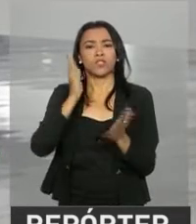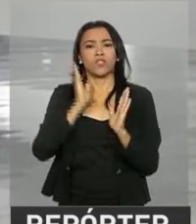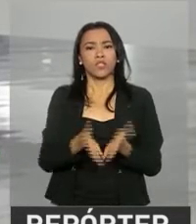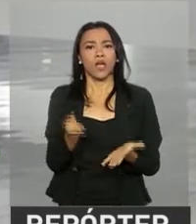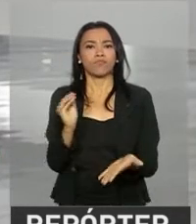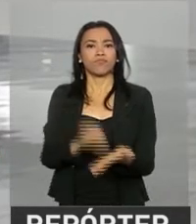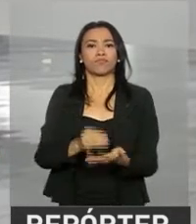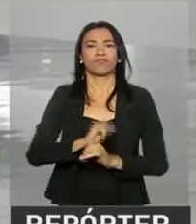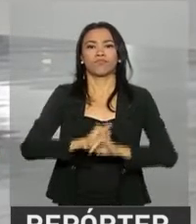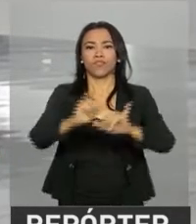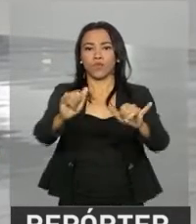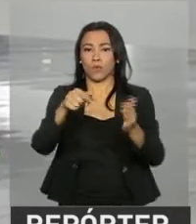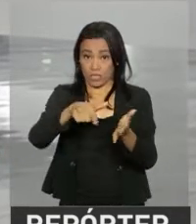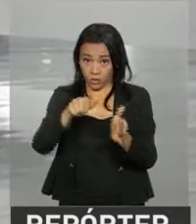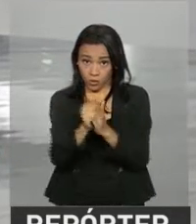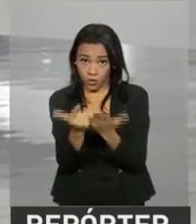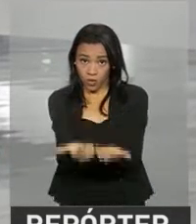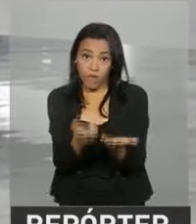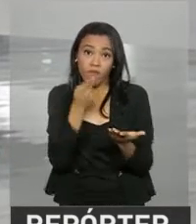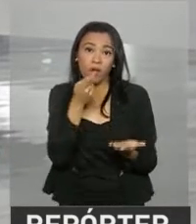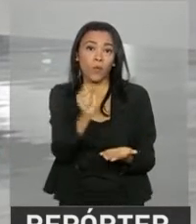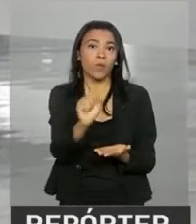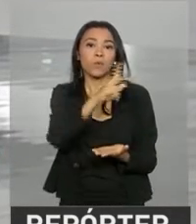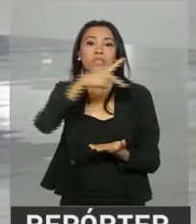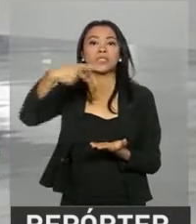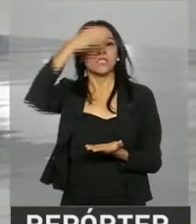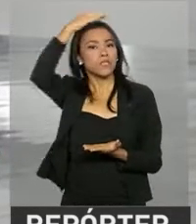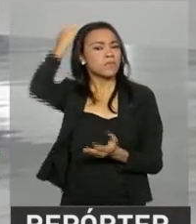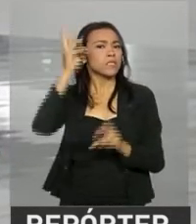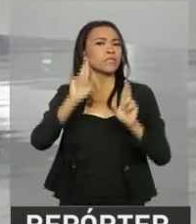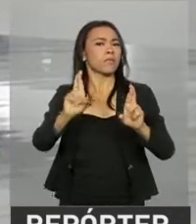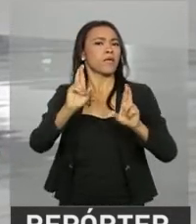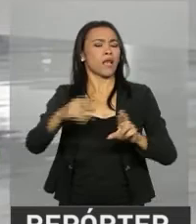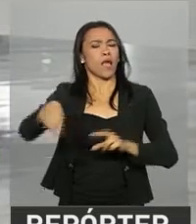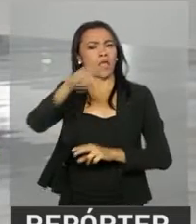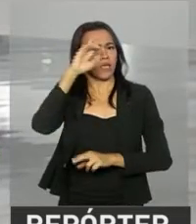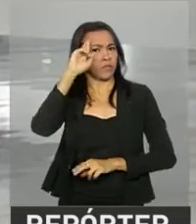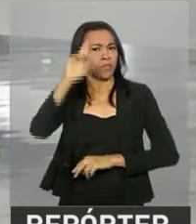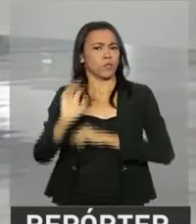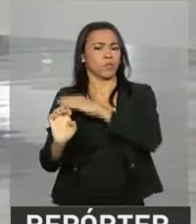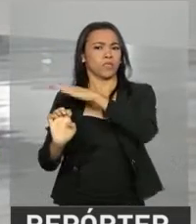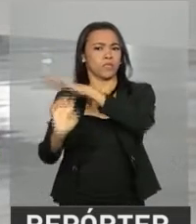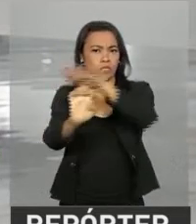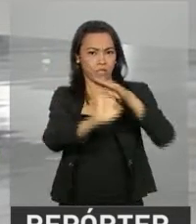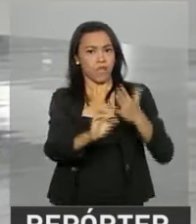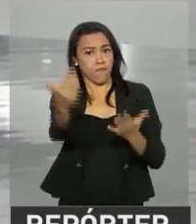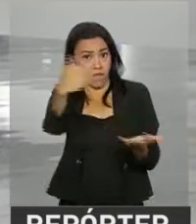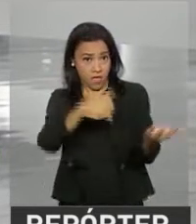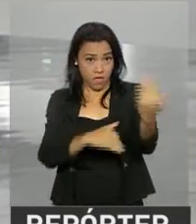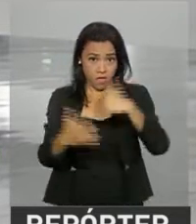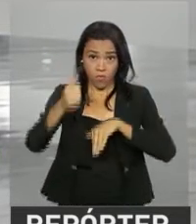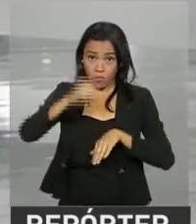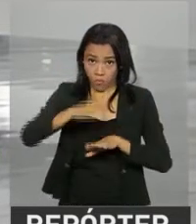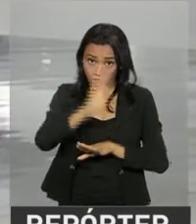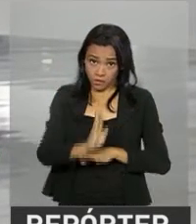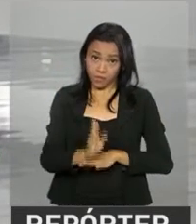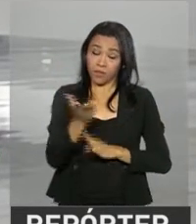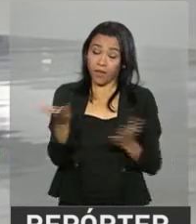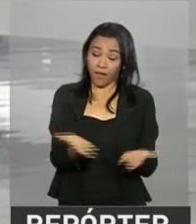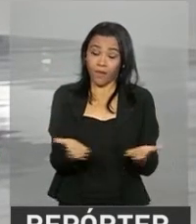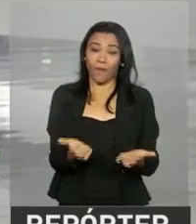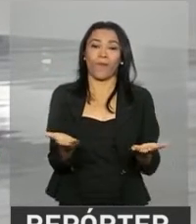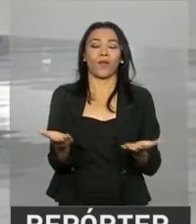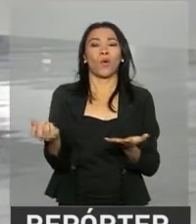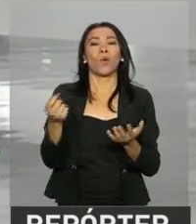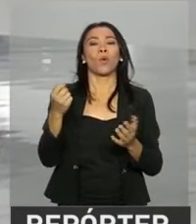publicação norte-americana Michel Temer afirmam esperar que os investidores estrangeiros façam suas ofertas ao país agora que o